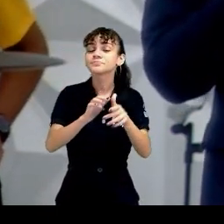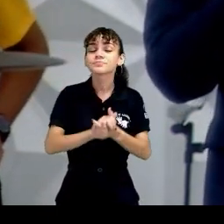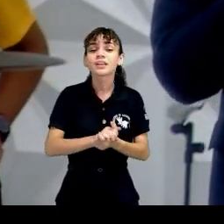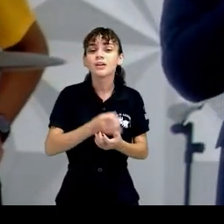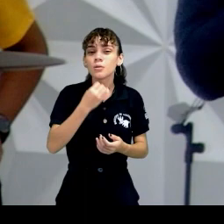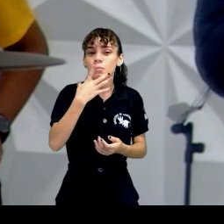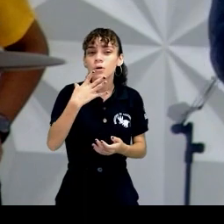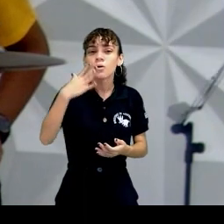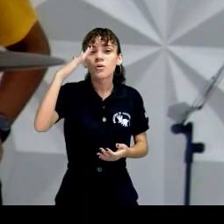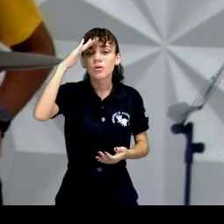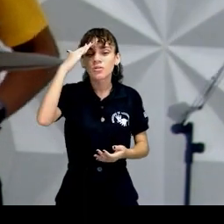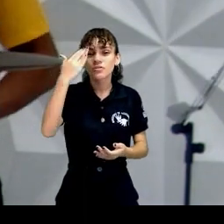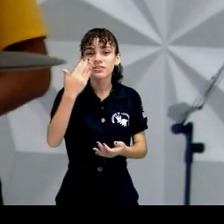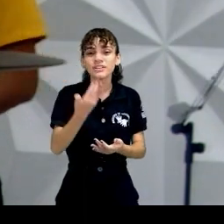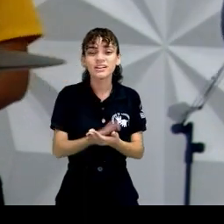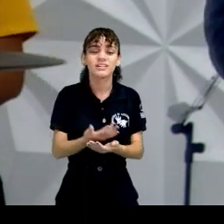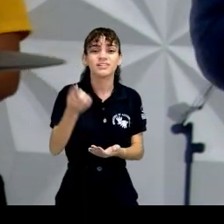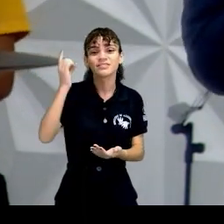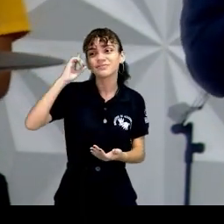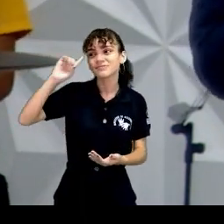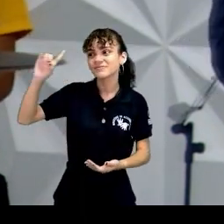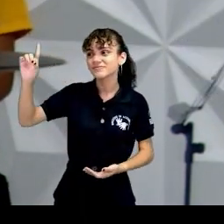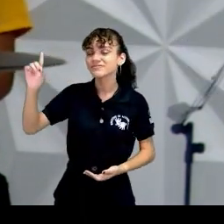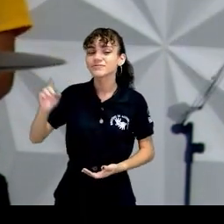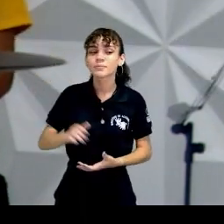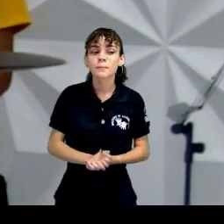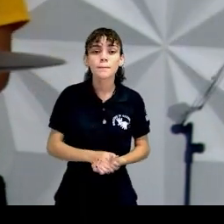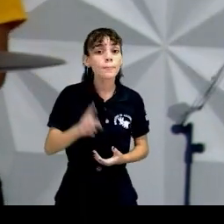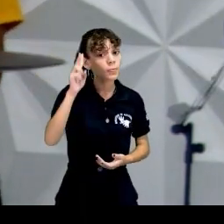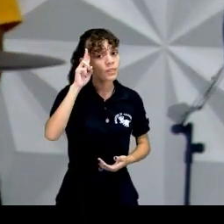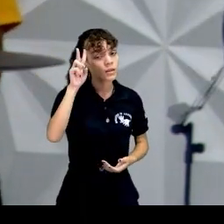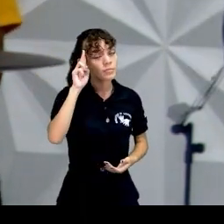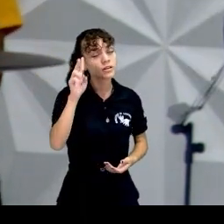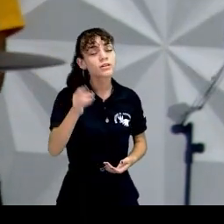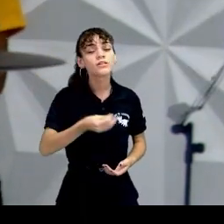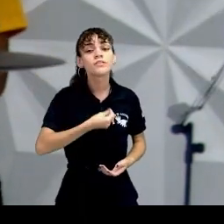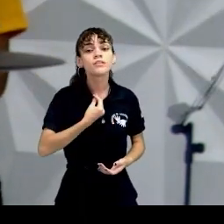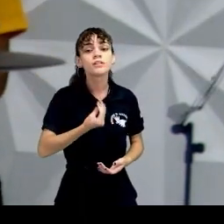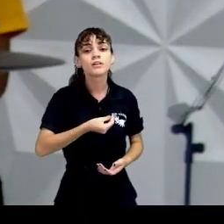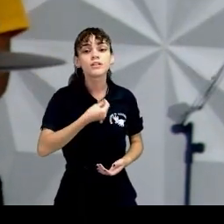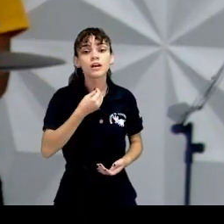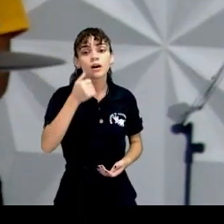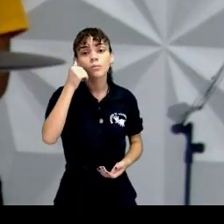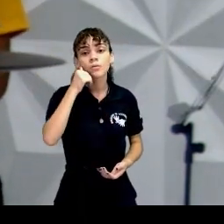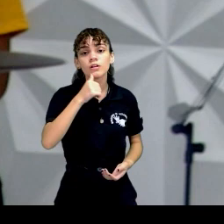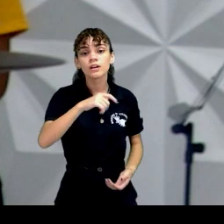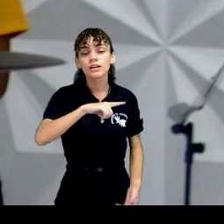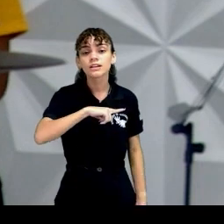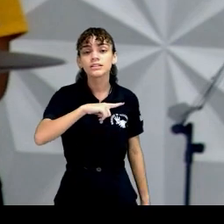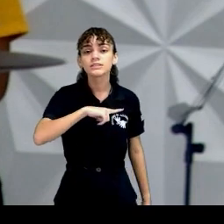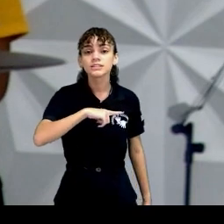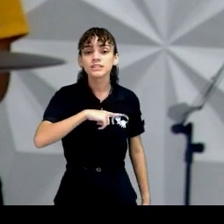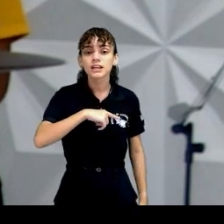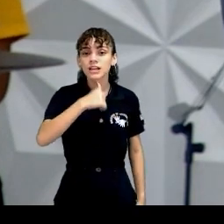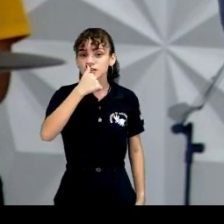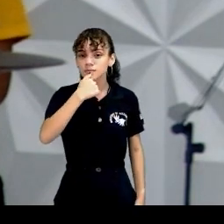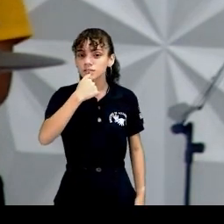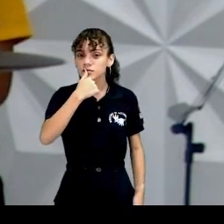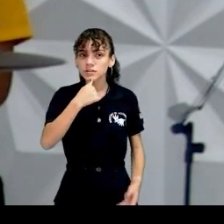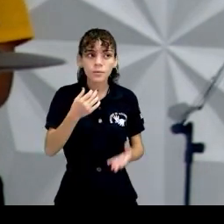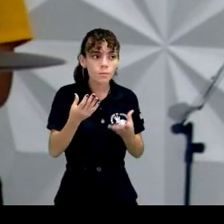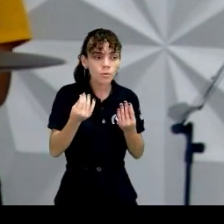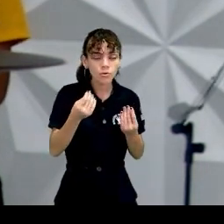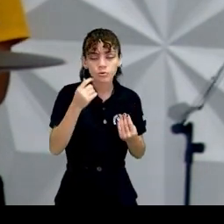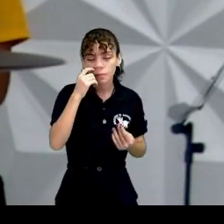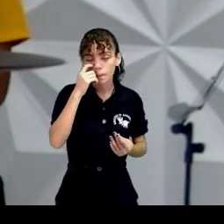mulher com hemorragia, no capítulo 5, no versos 25 a 28, Marcos capítulo 5, versos